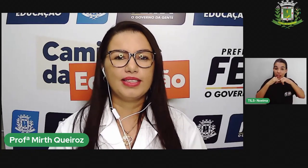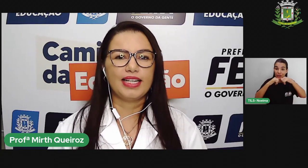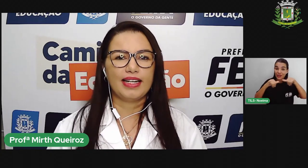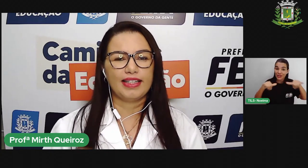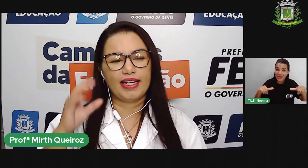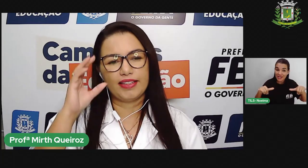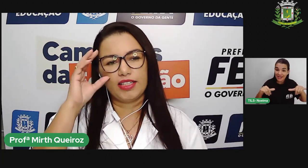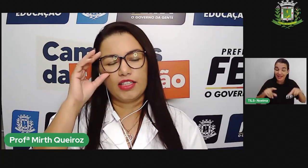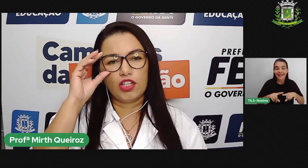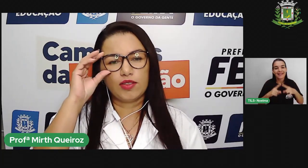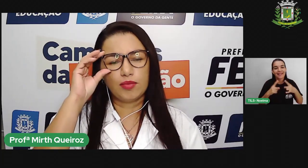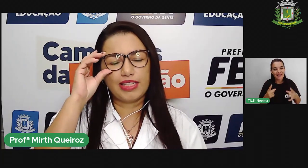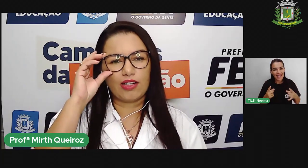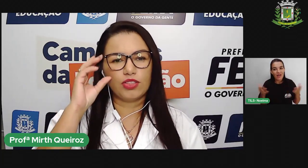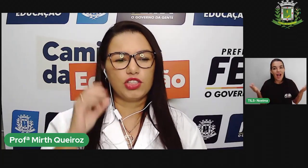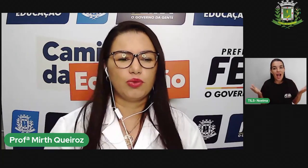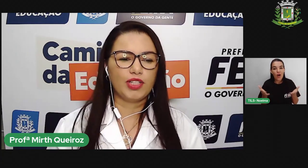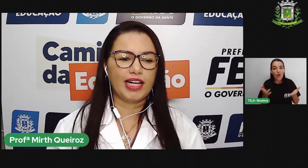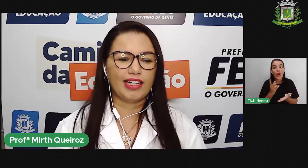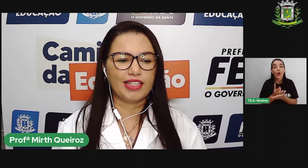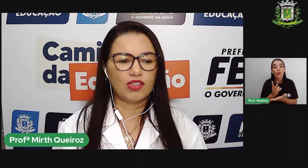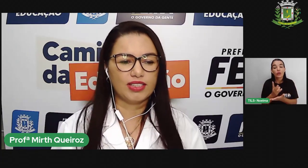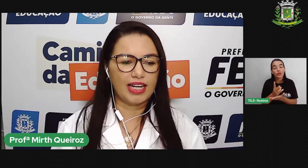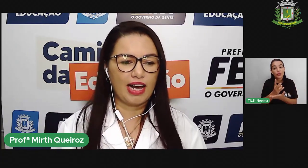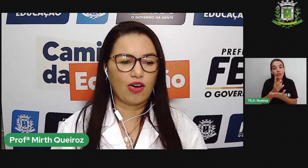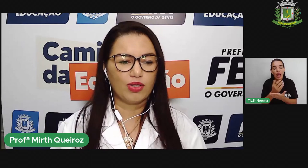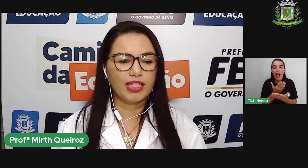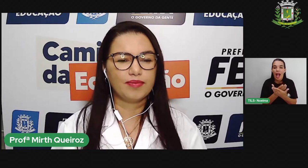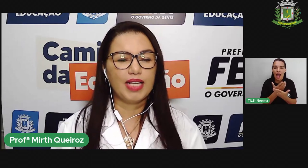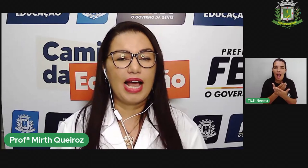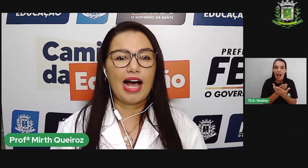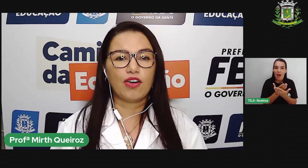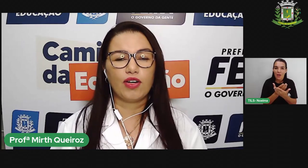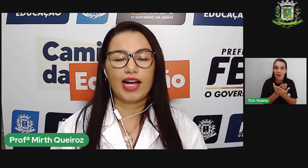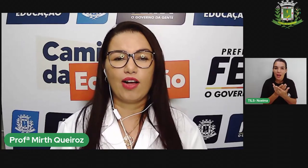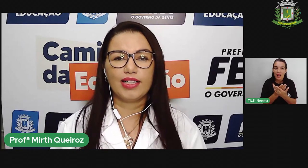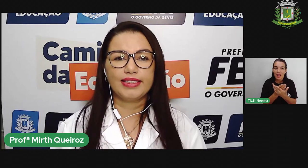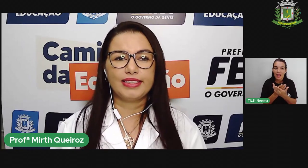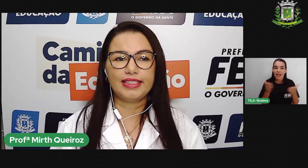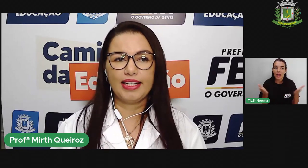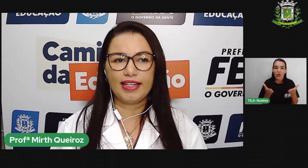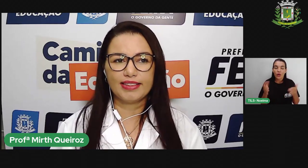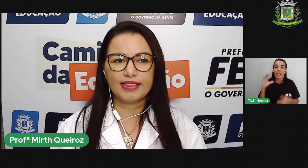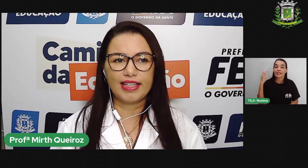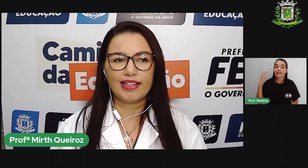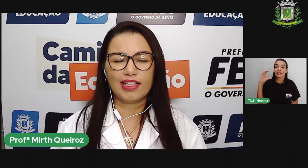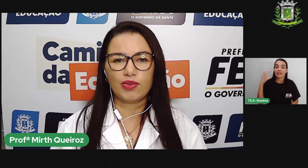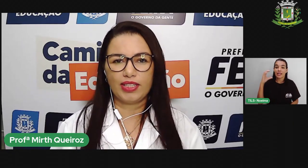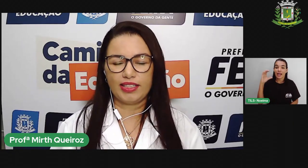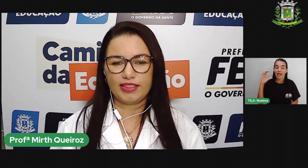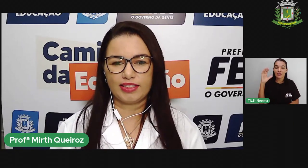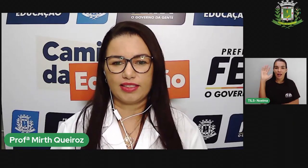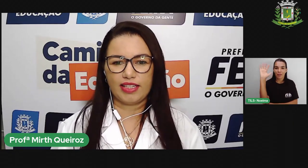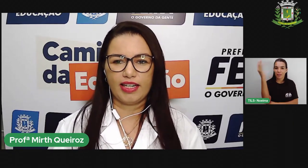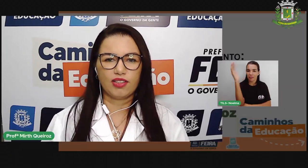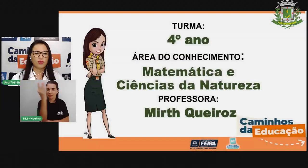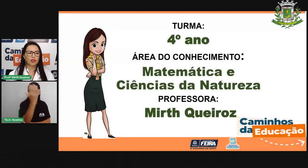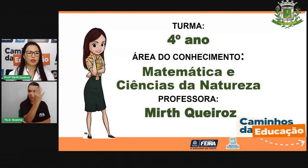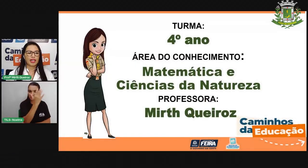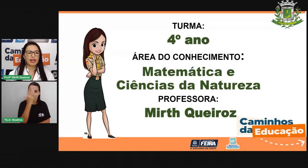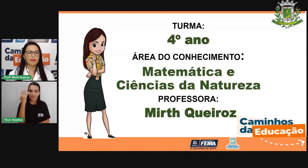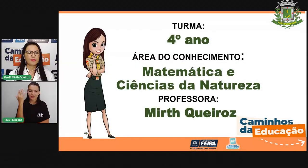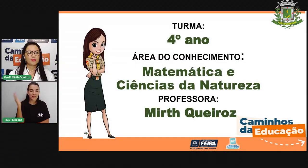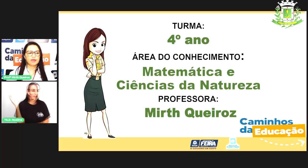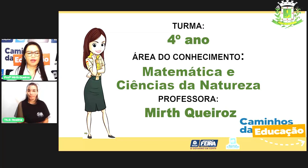Pois é, né? Nós vamos dar continuidade à nossa aula. Agora, a aula de Ciências da Natureza, certo?